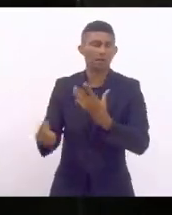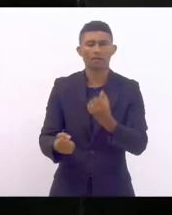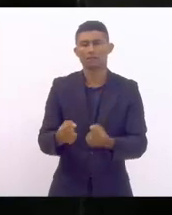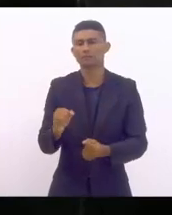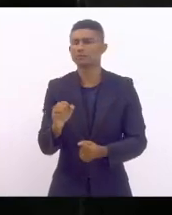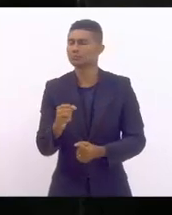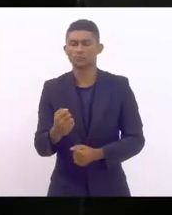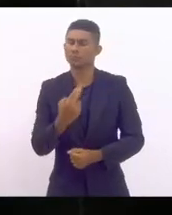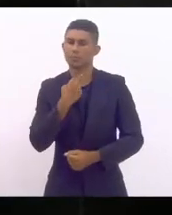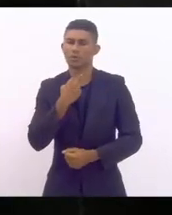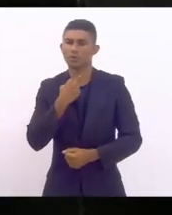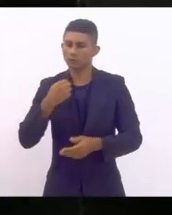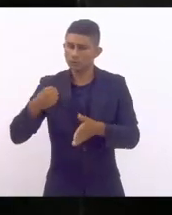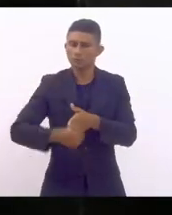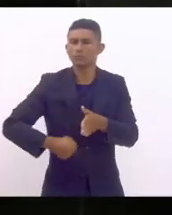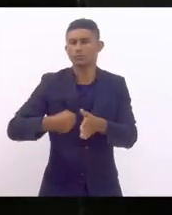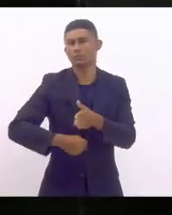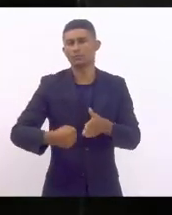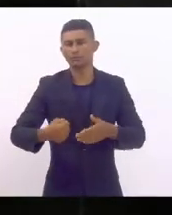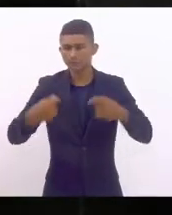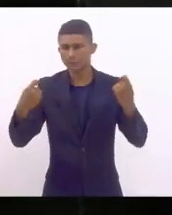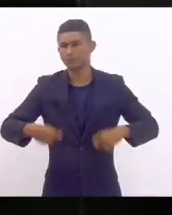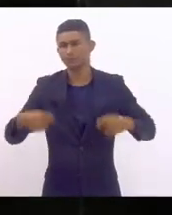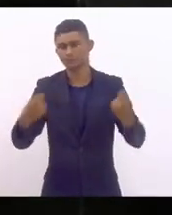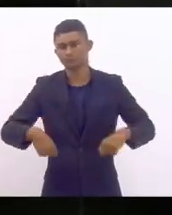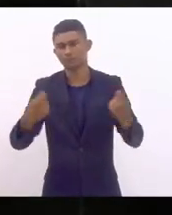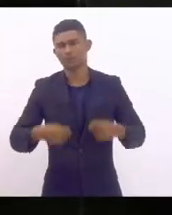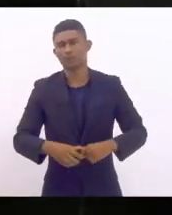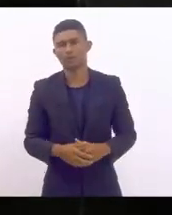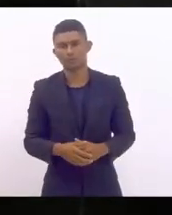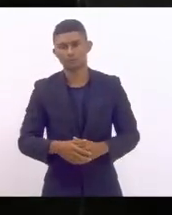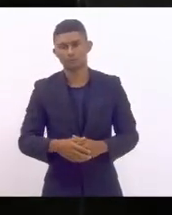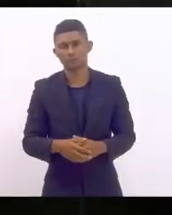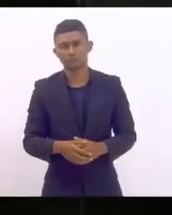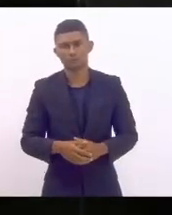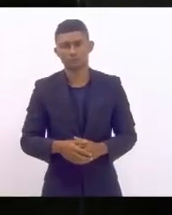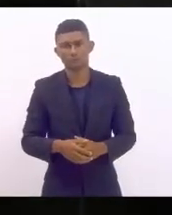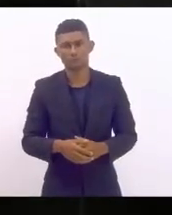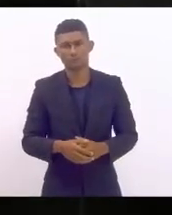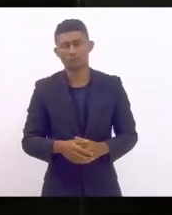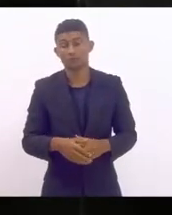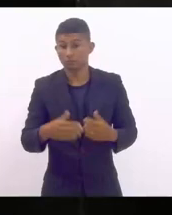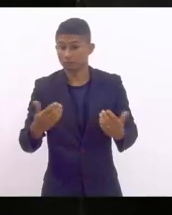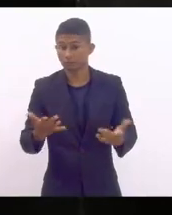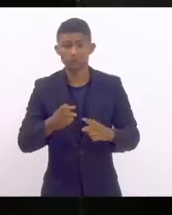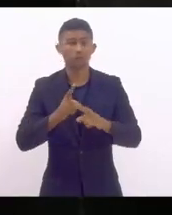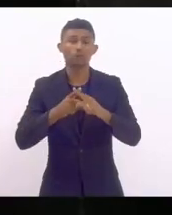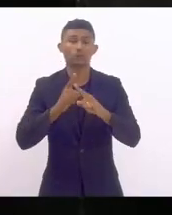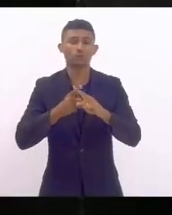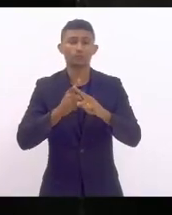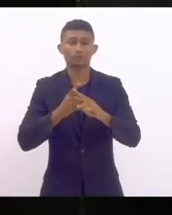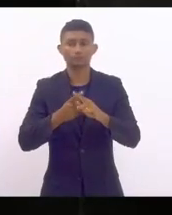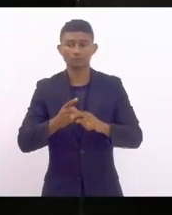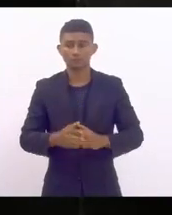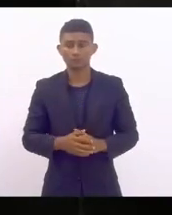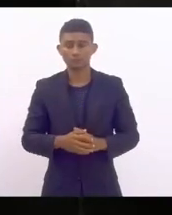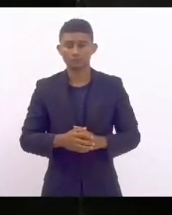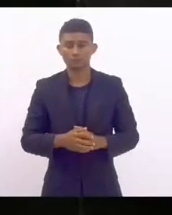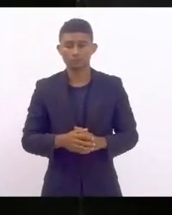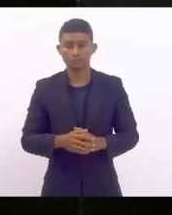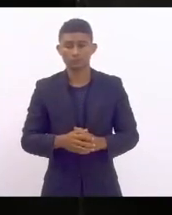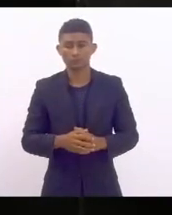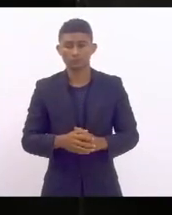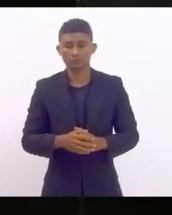as nossas universidades em relação a nossas instituições de pesquisa até porque se